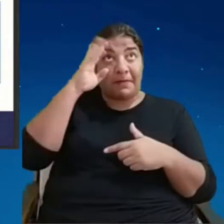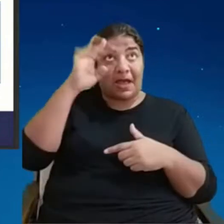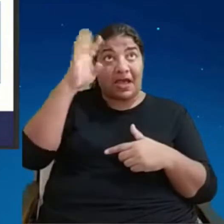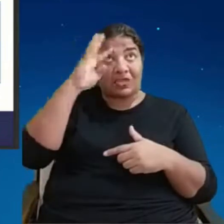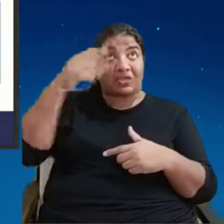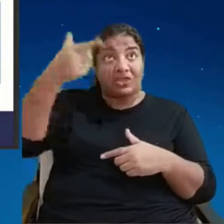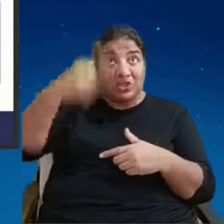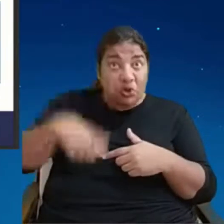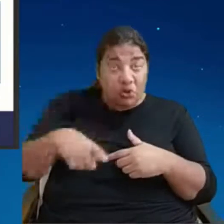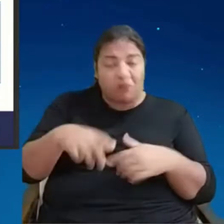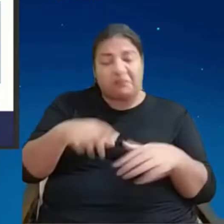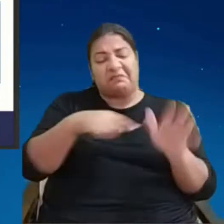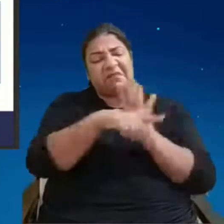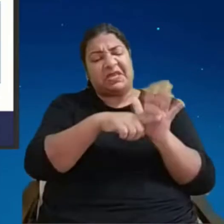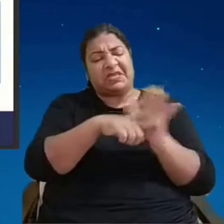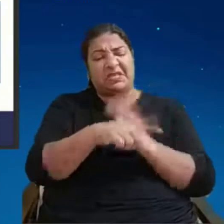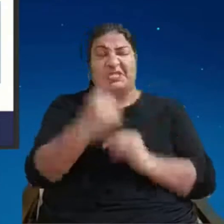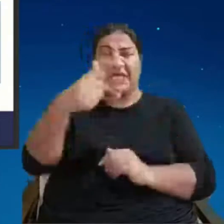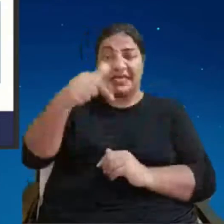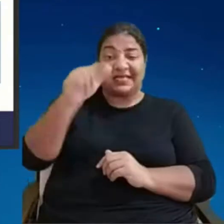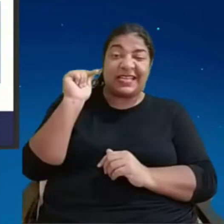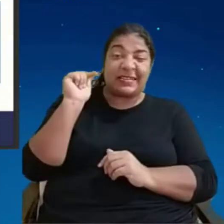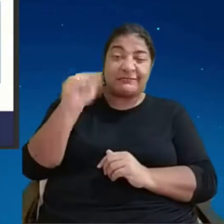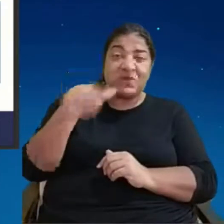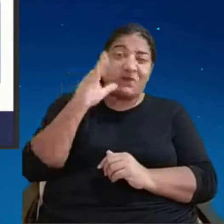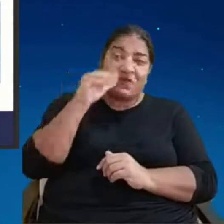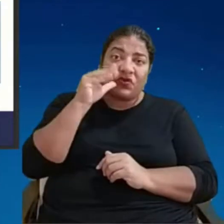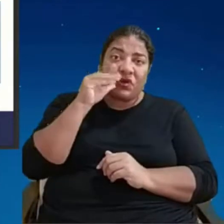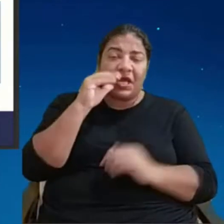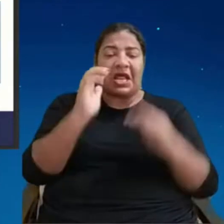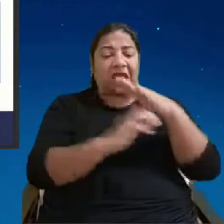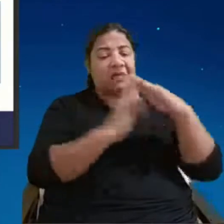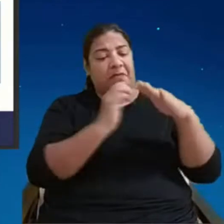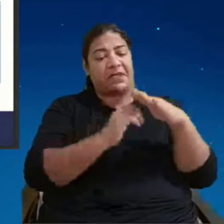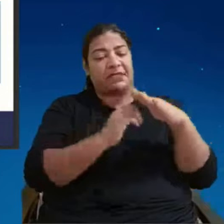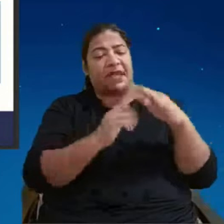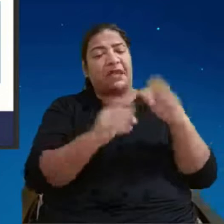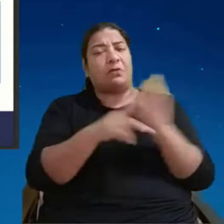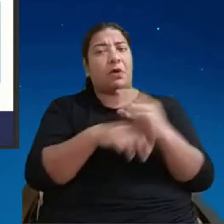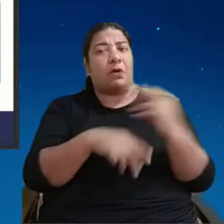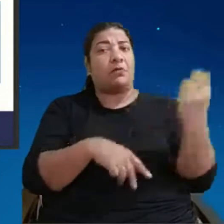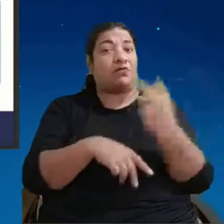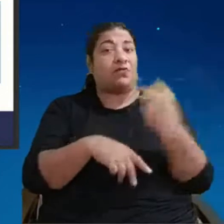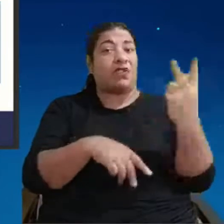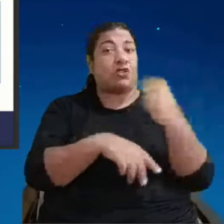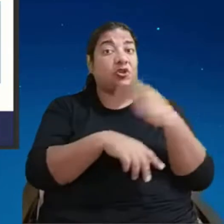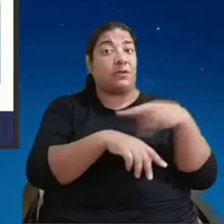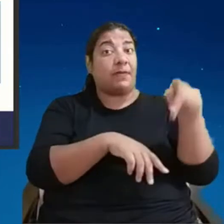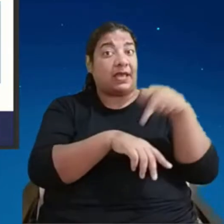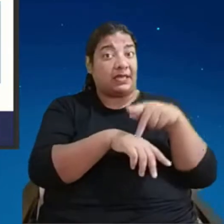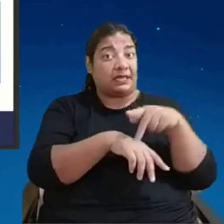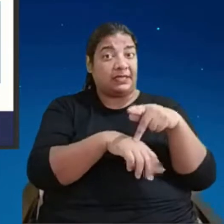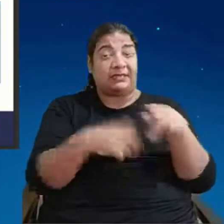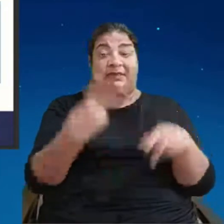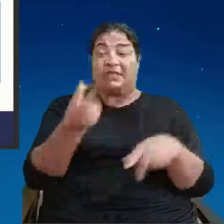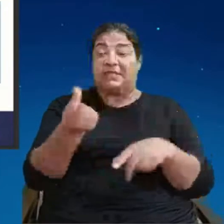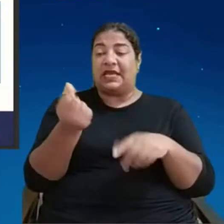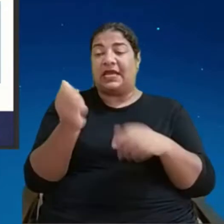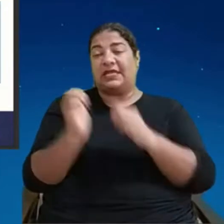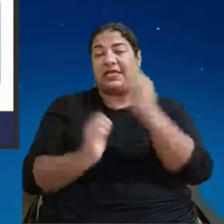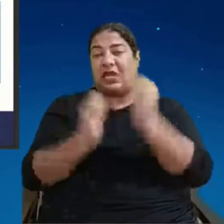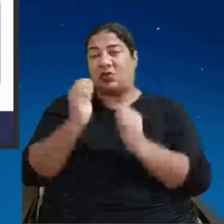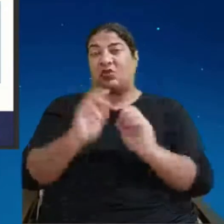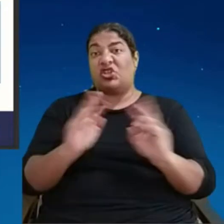funcionários e empresários de 22 países e 26 indústrias diferentes desejam mais